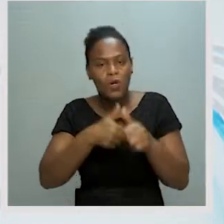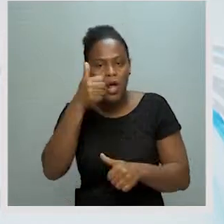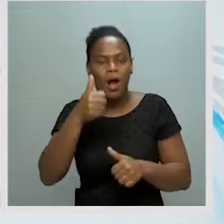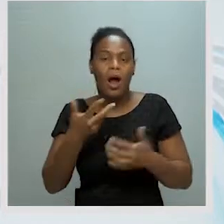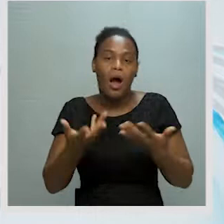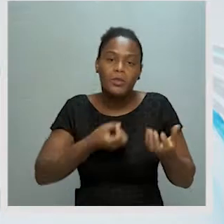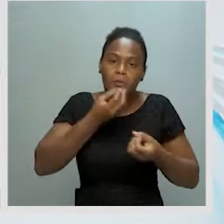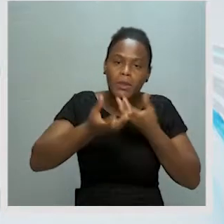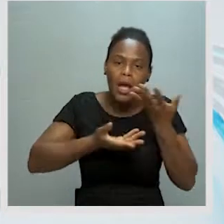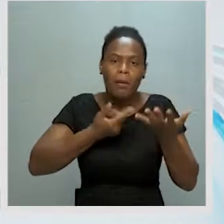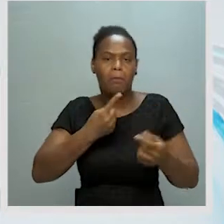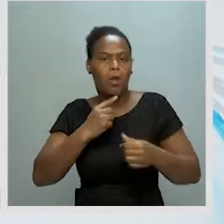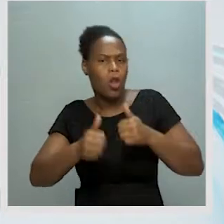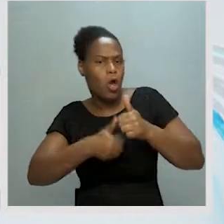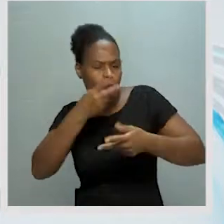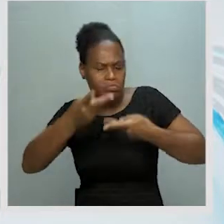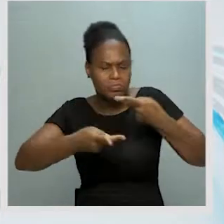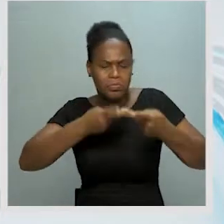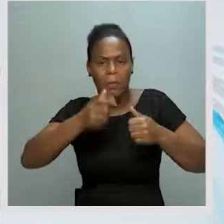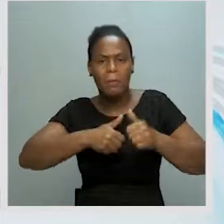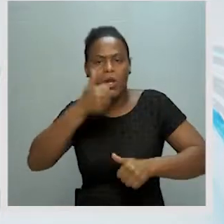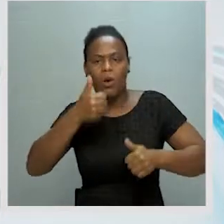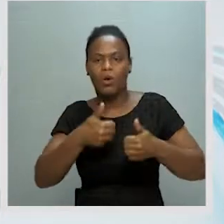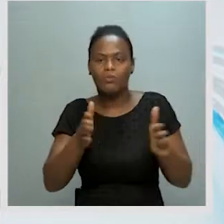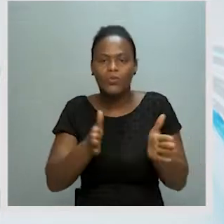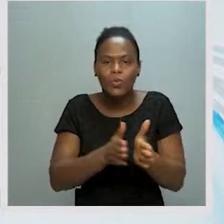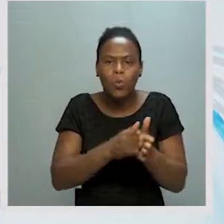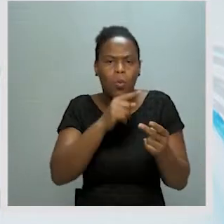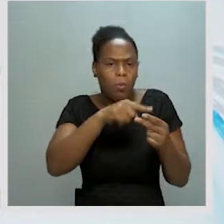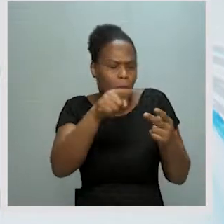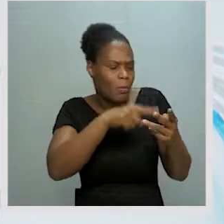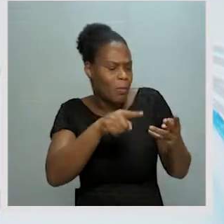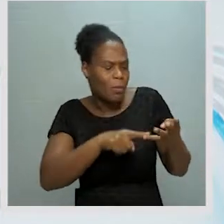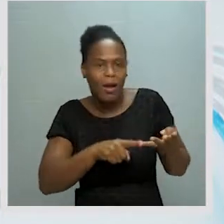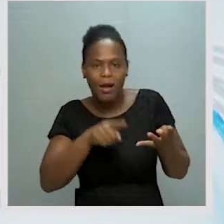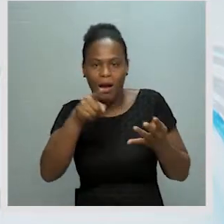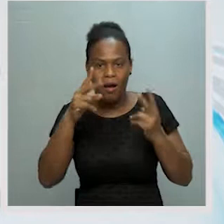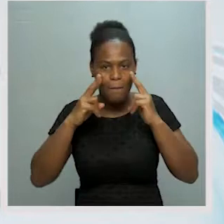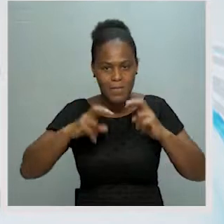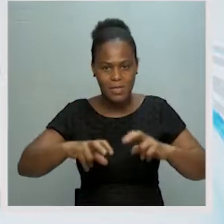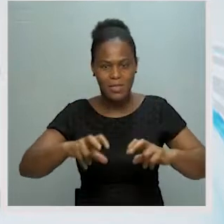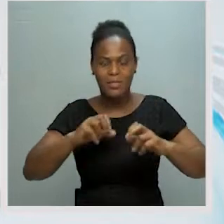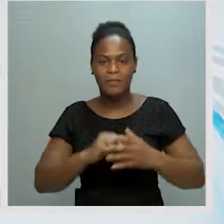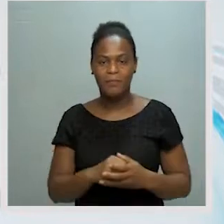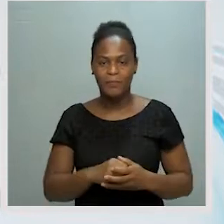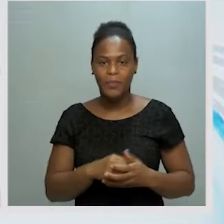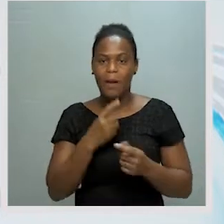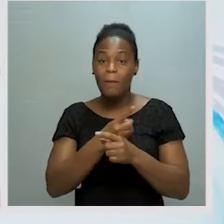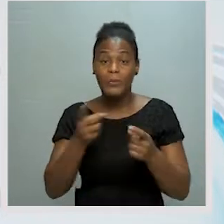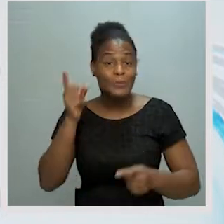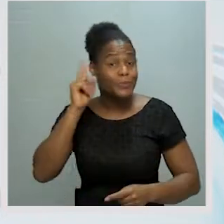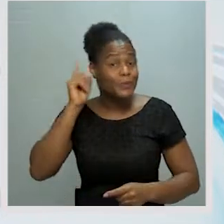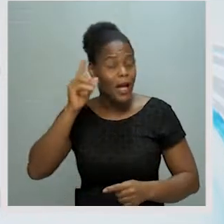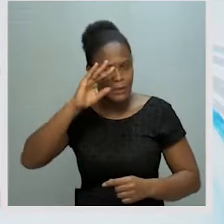você interpreta melhor, analisa melhor todos os elementos que você pesquisou. Por isso é importante ter em conta